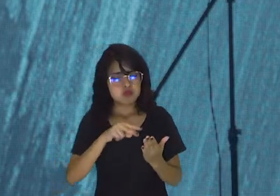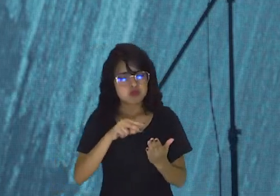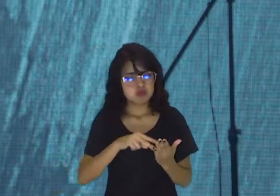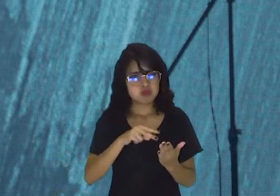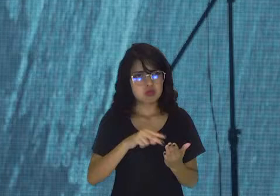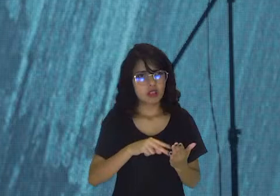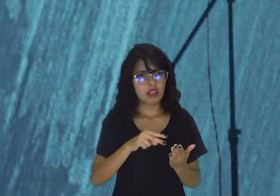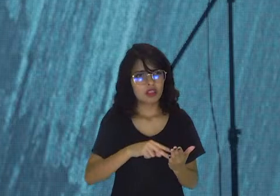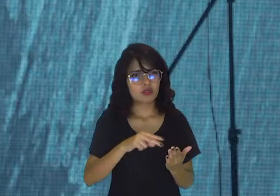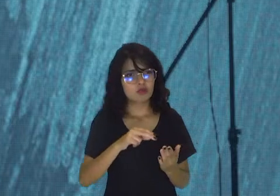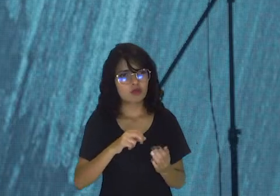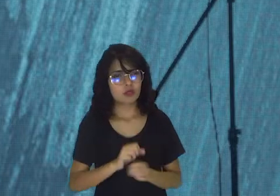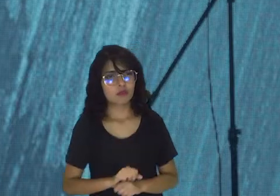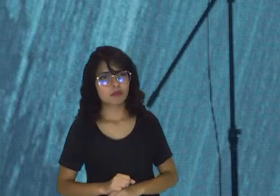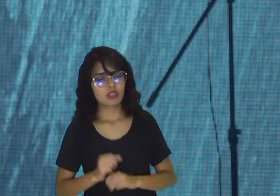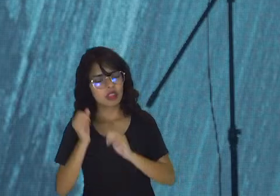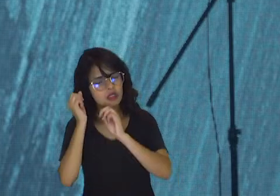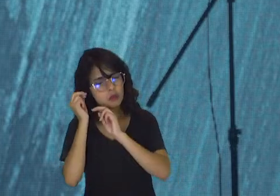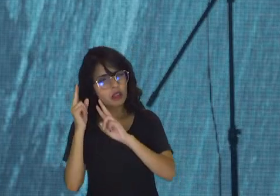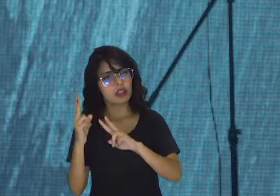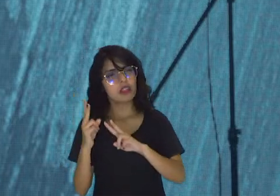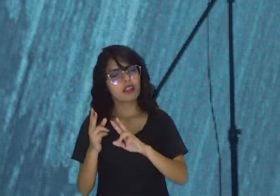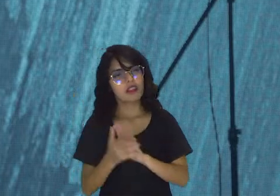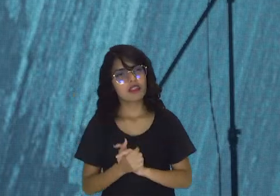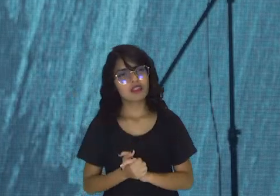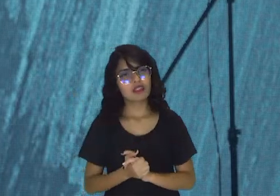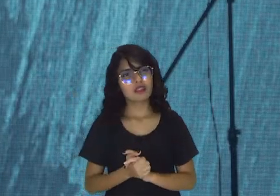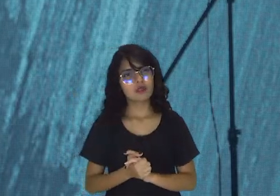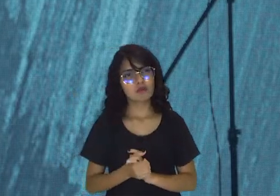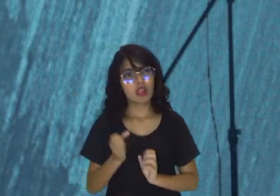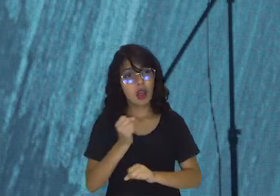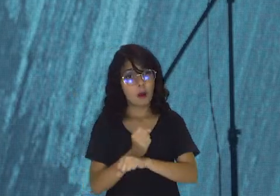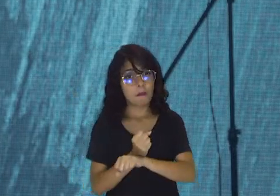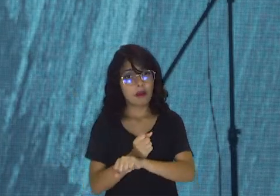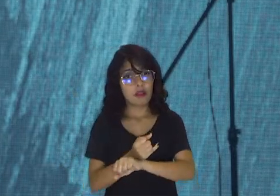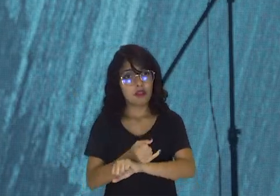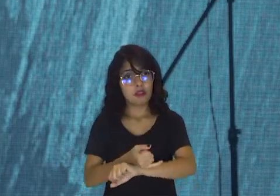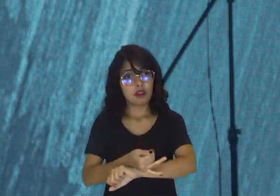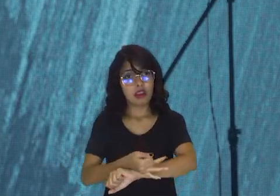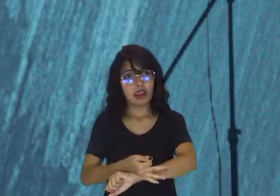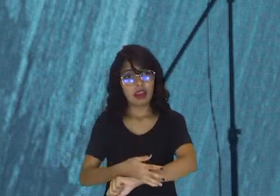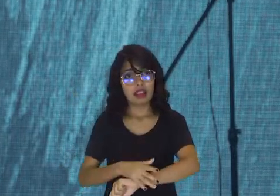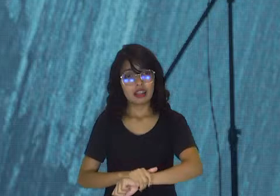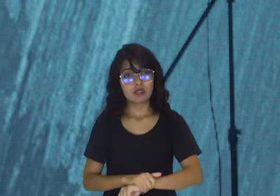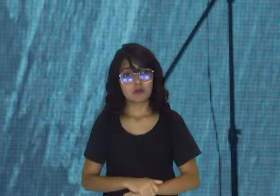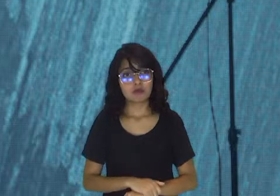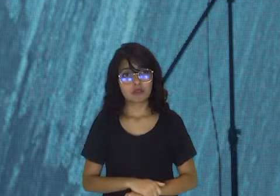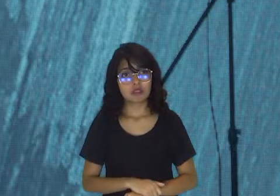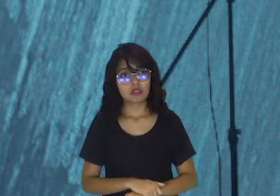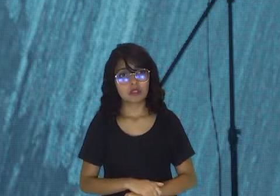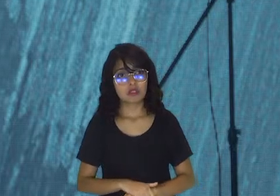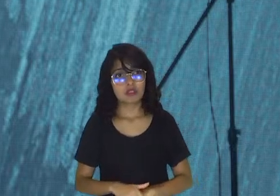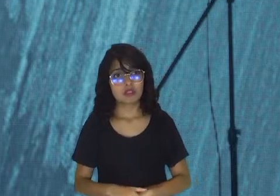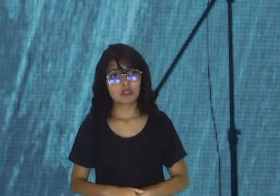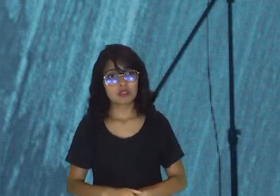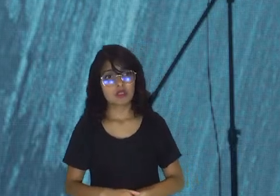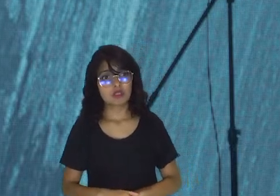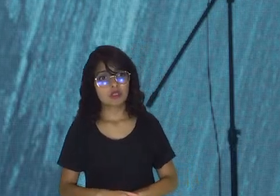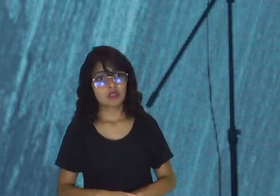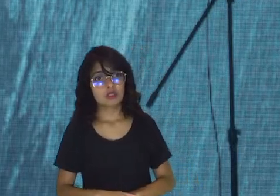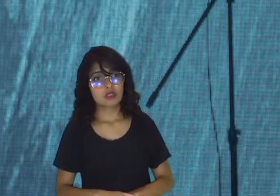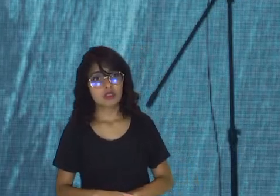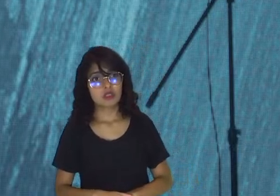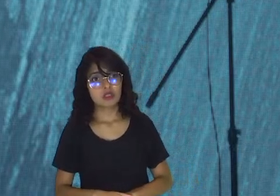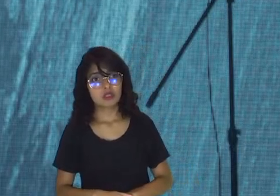tão assim renovador. E olha que nós só estamos na introdução. Amanhã nós começamos o primeiro propósito,